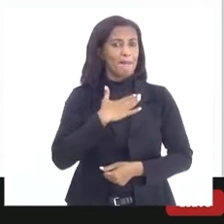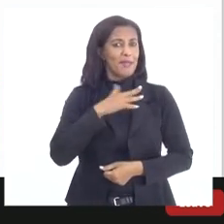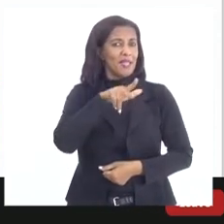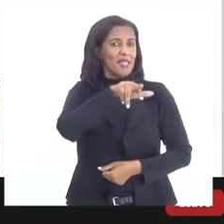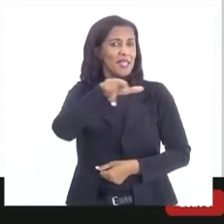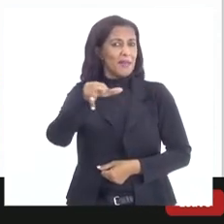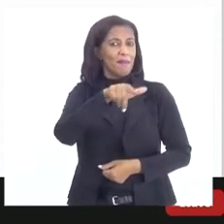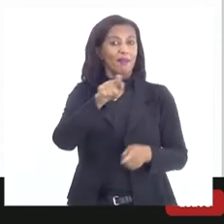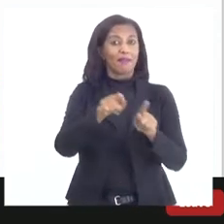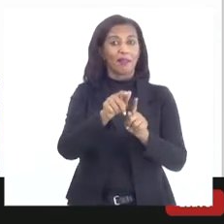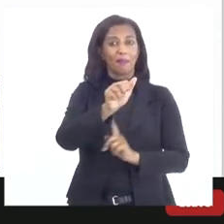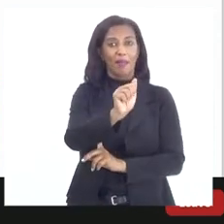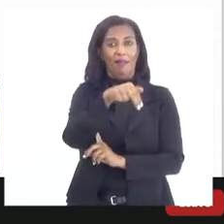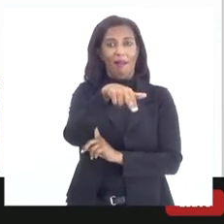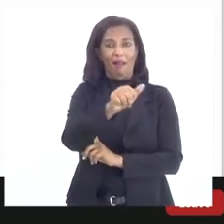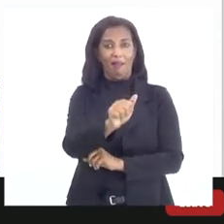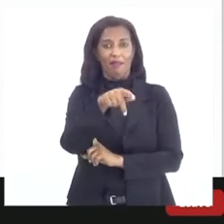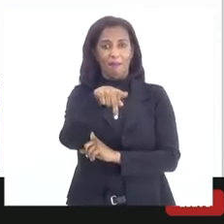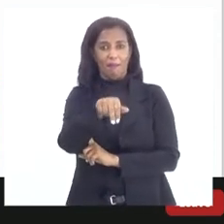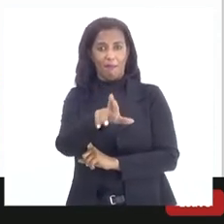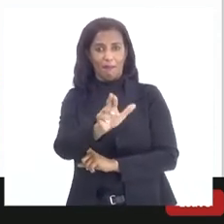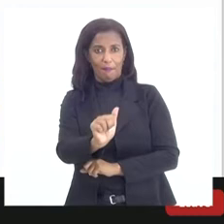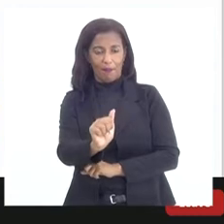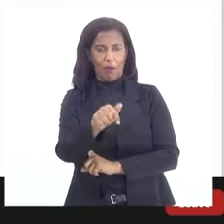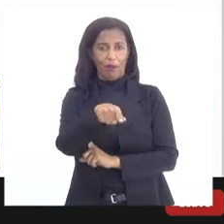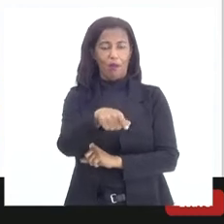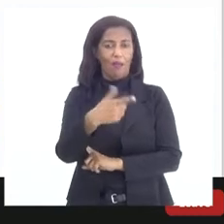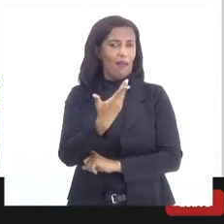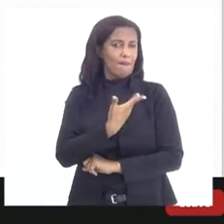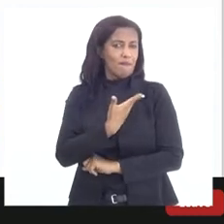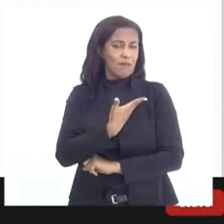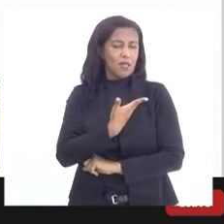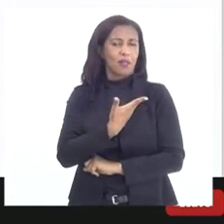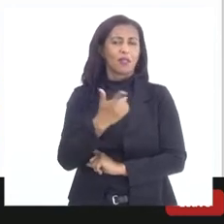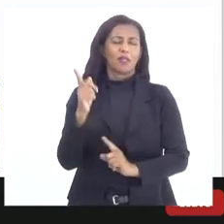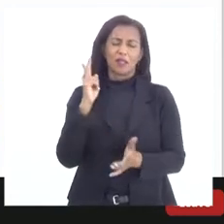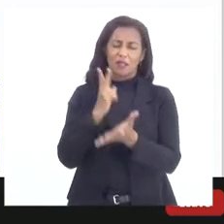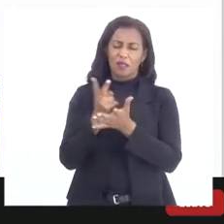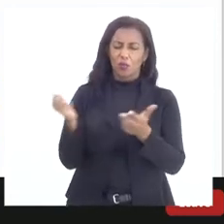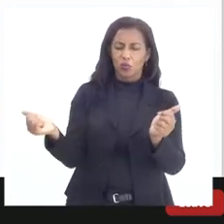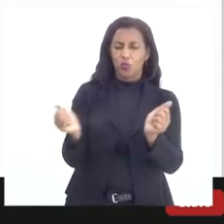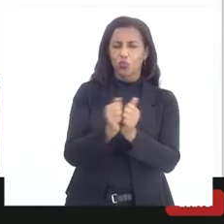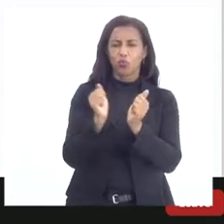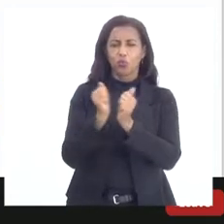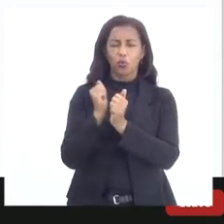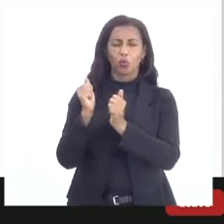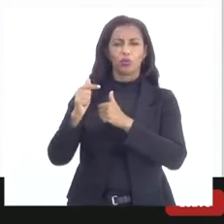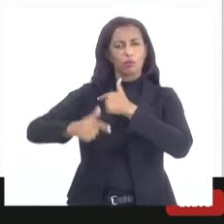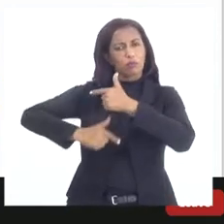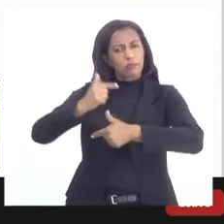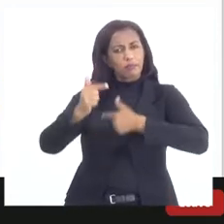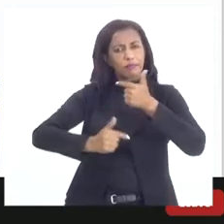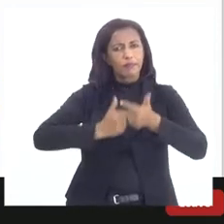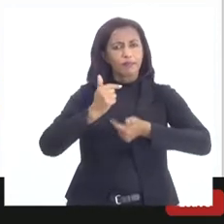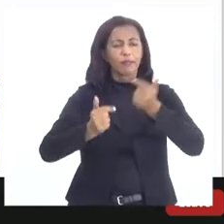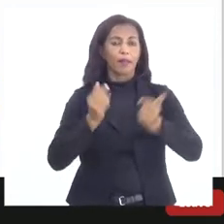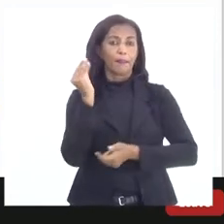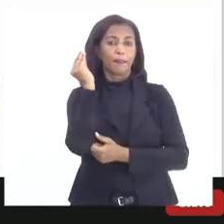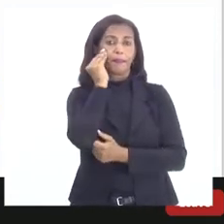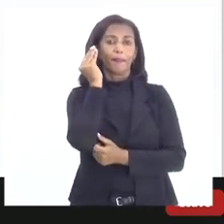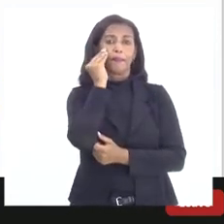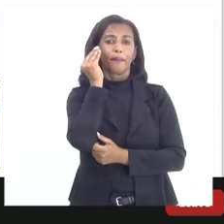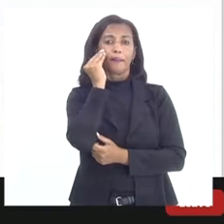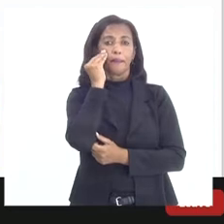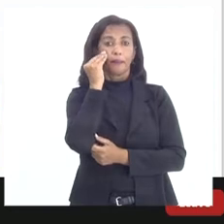também de luta, uma amiga querida, né, sempre estamos juntos nesses levantamentos para tentar,